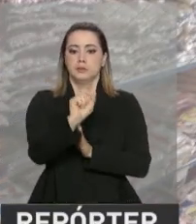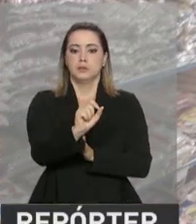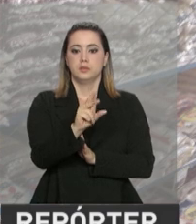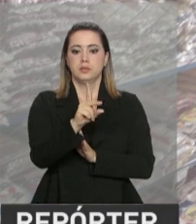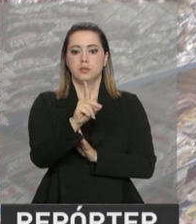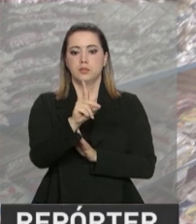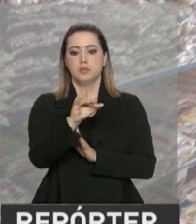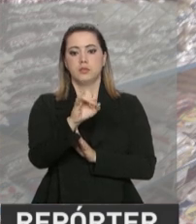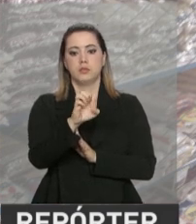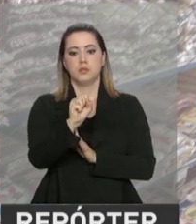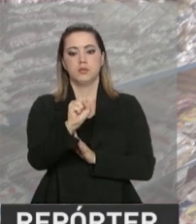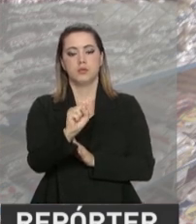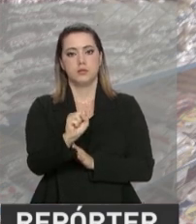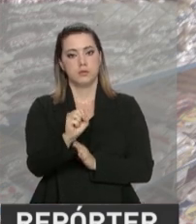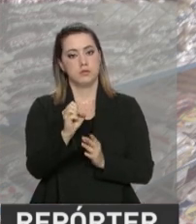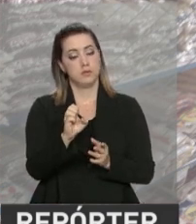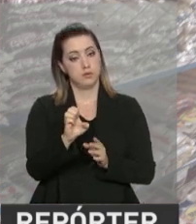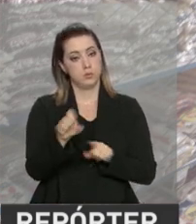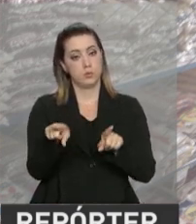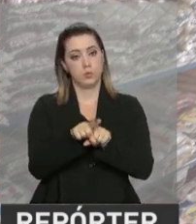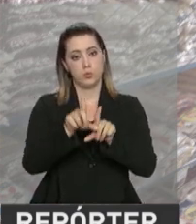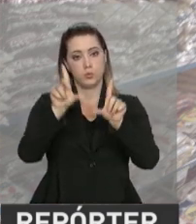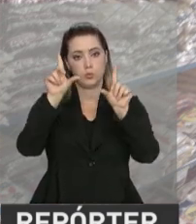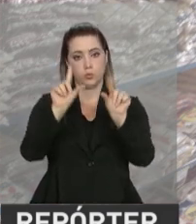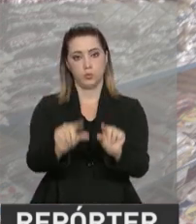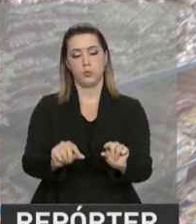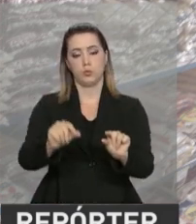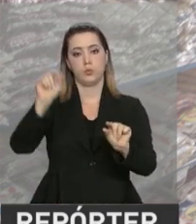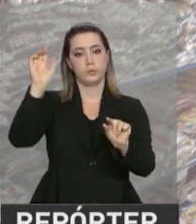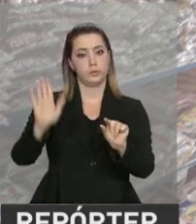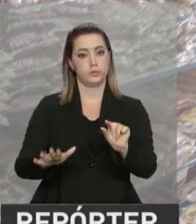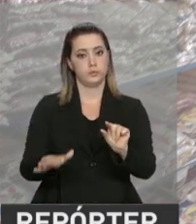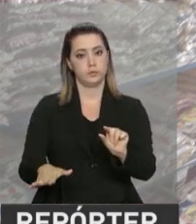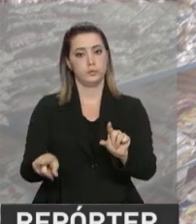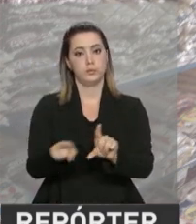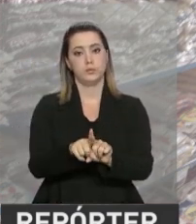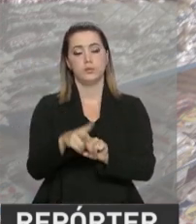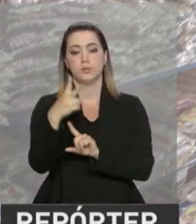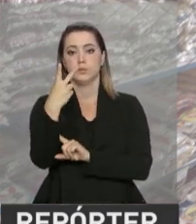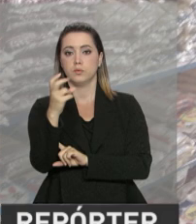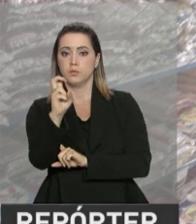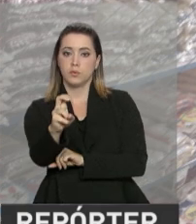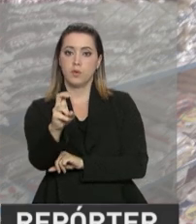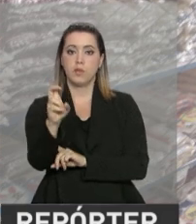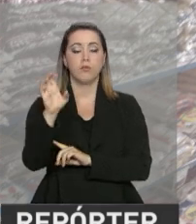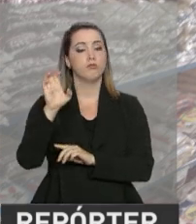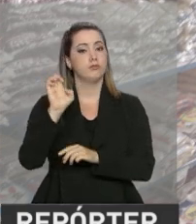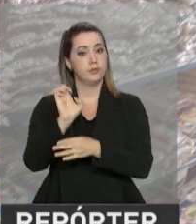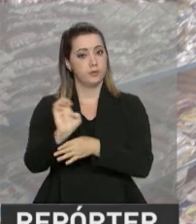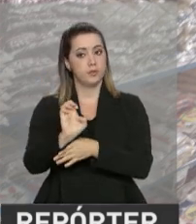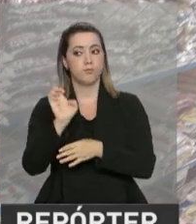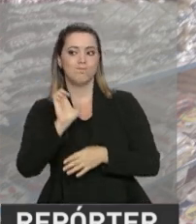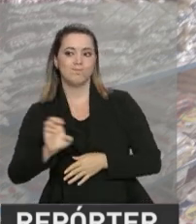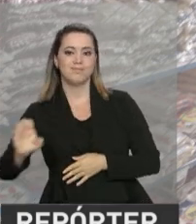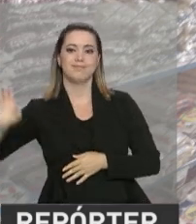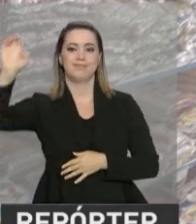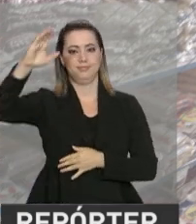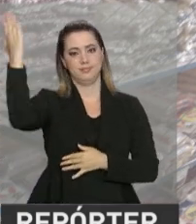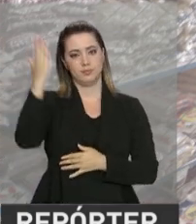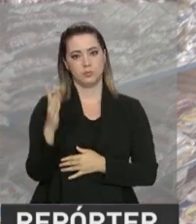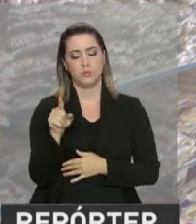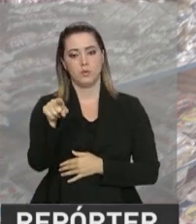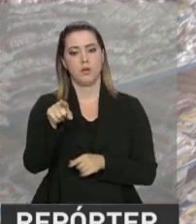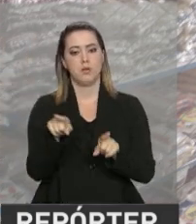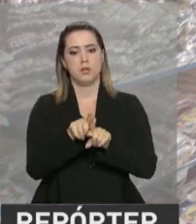Socioeconômicos, o DIEESE, houve redução do preço da cesta básica em 25 das 27 capitais brasileiras. A maior queda foi em